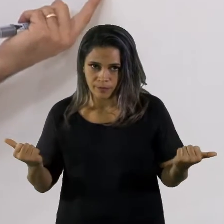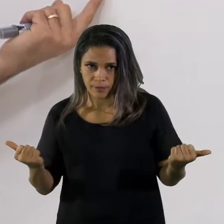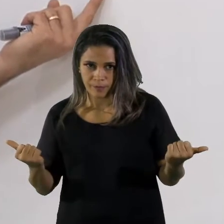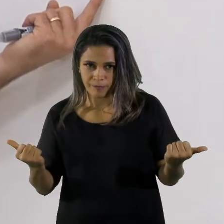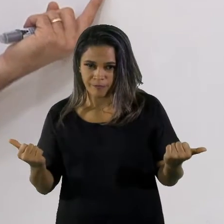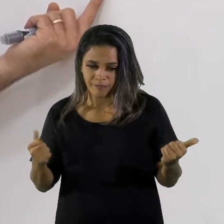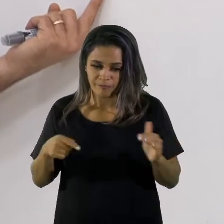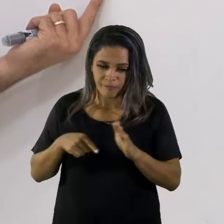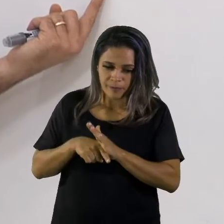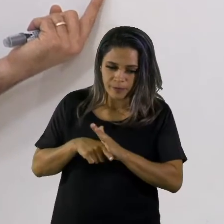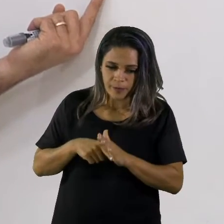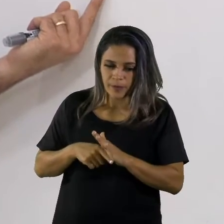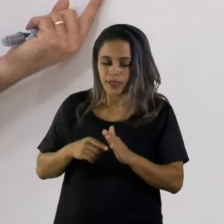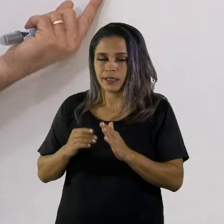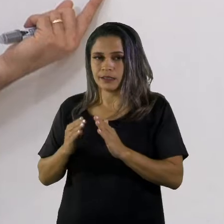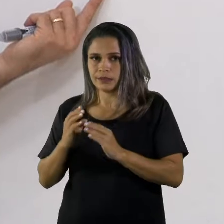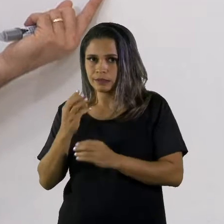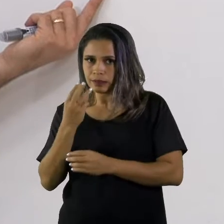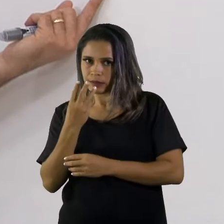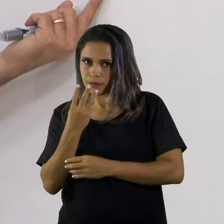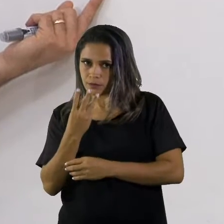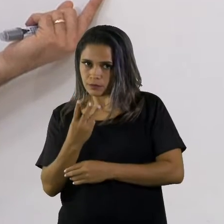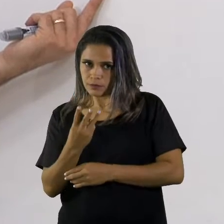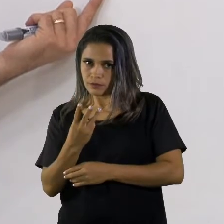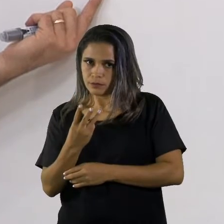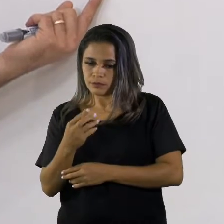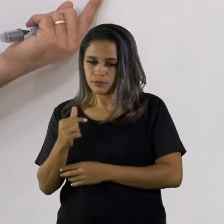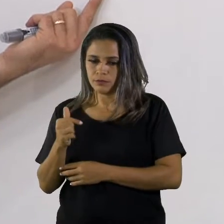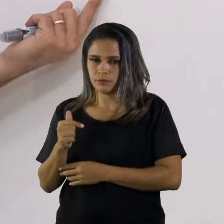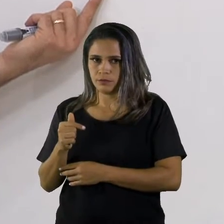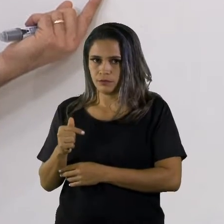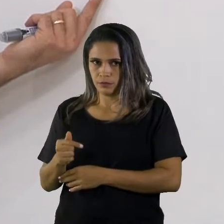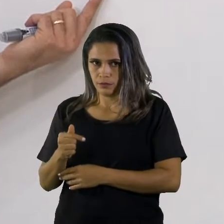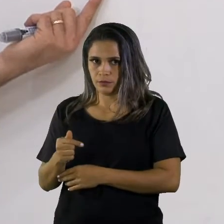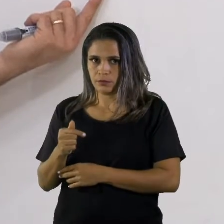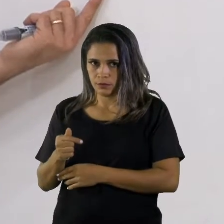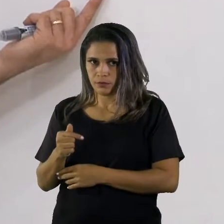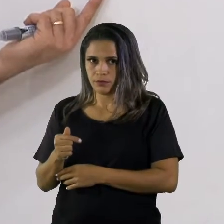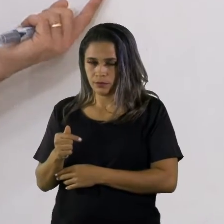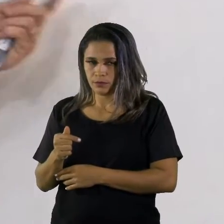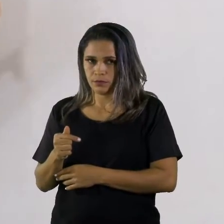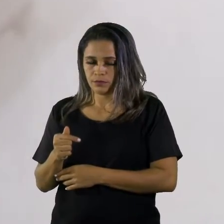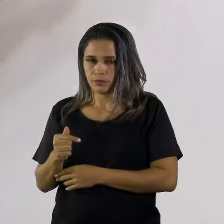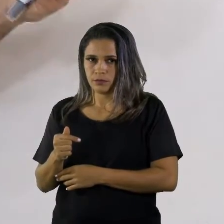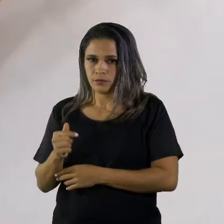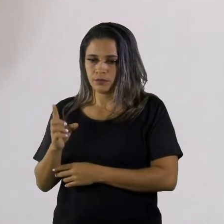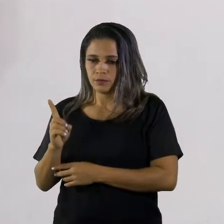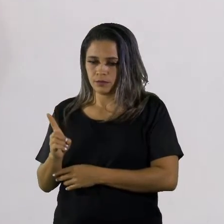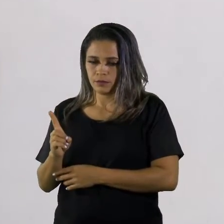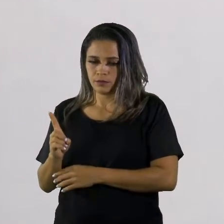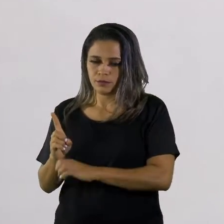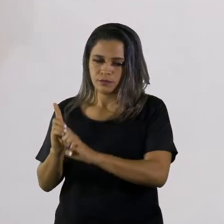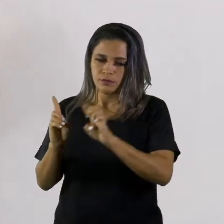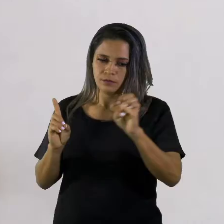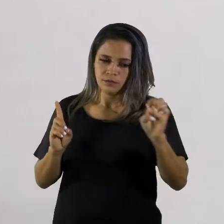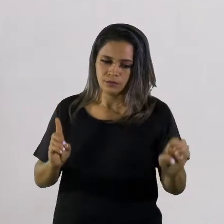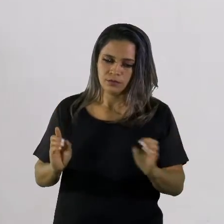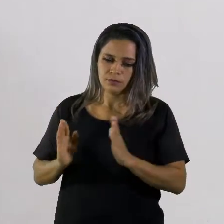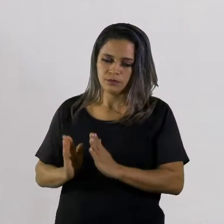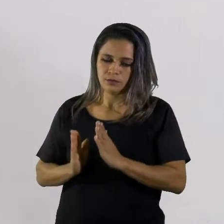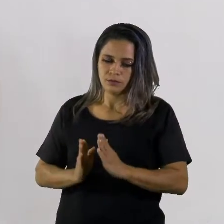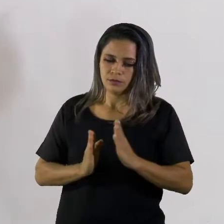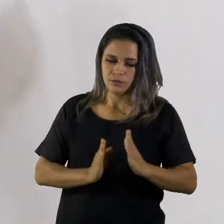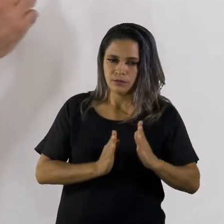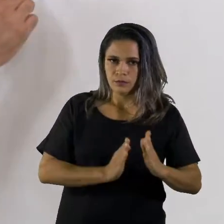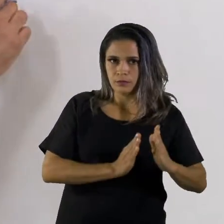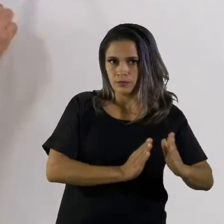3 deslocamentos de 7 unidades feitos da direita para a esquerda. Ou